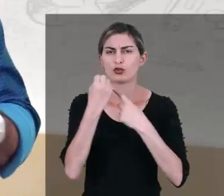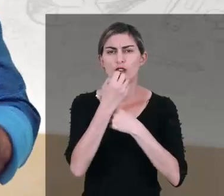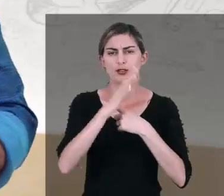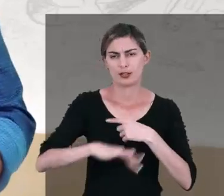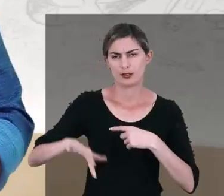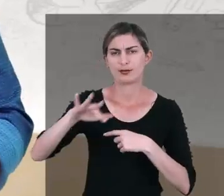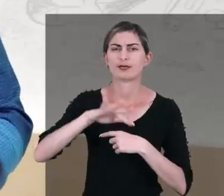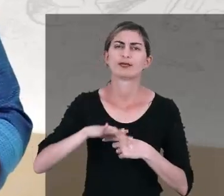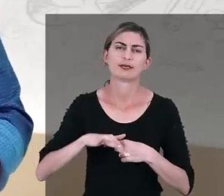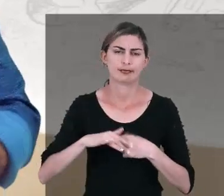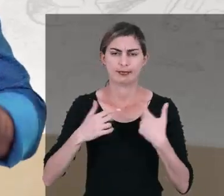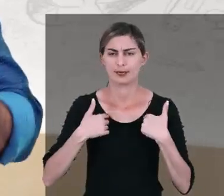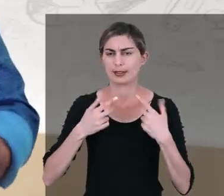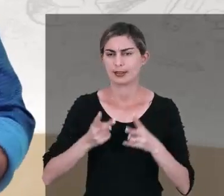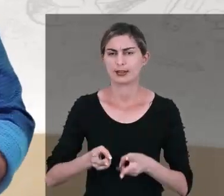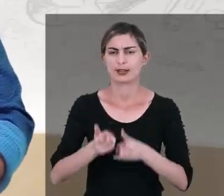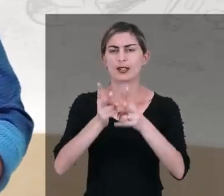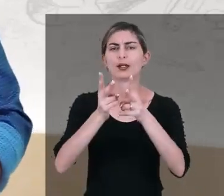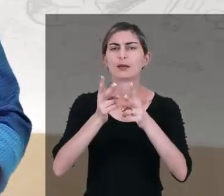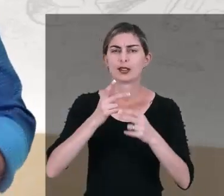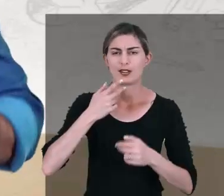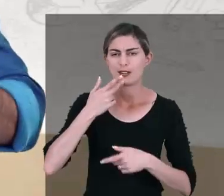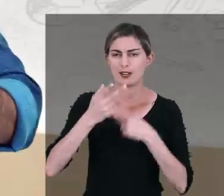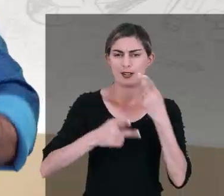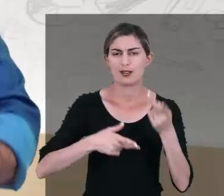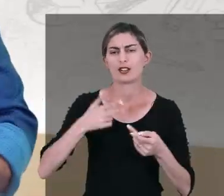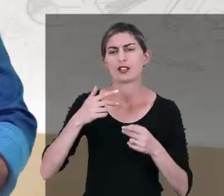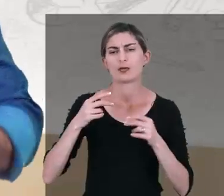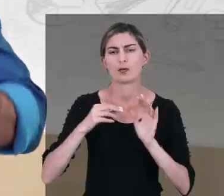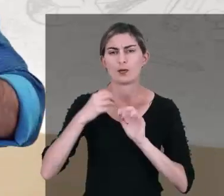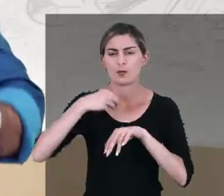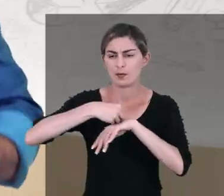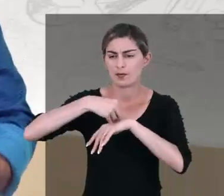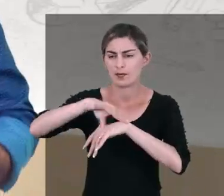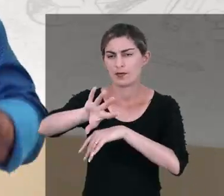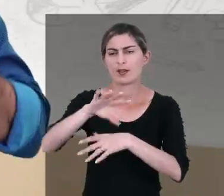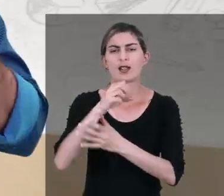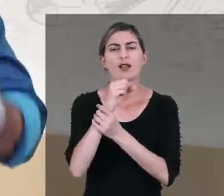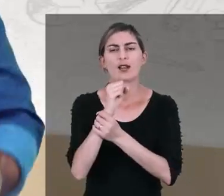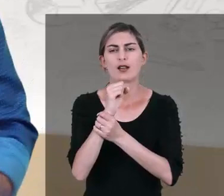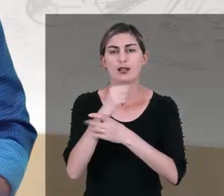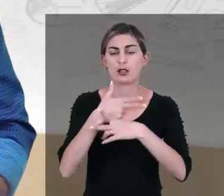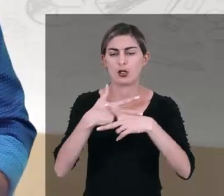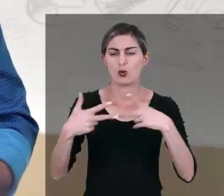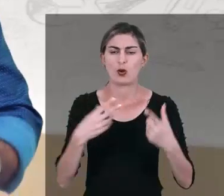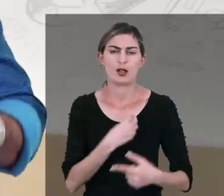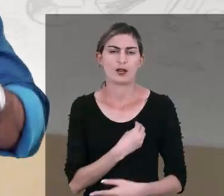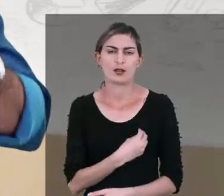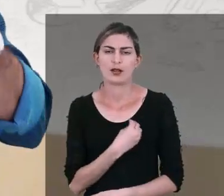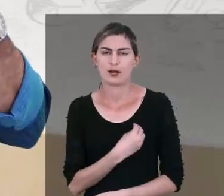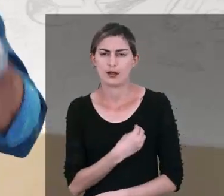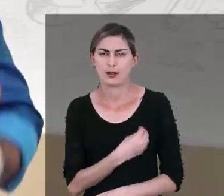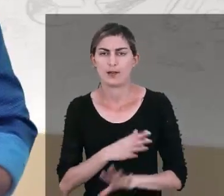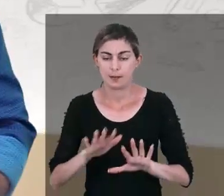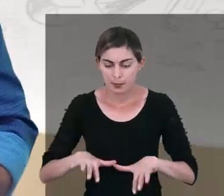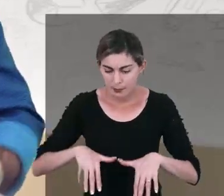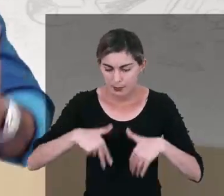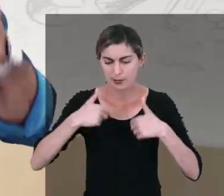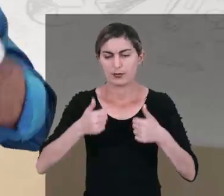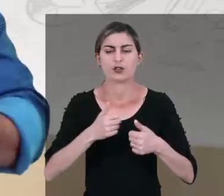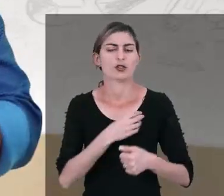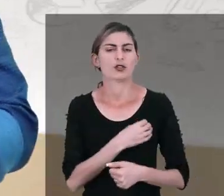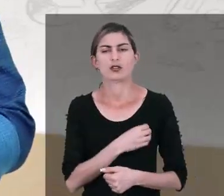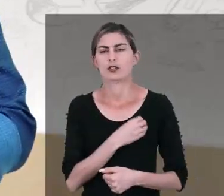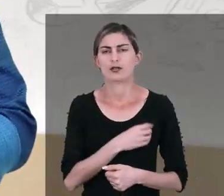é aquilo que eu digo sempre, mas é sempre bom repetir: trazer e garantir qualidade de vida, melhoria de